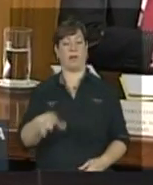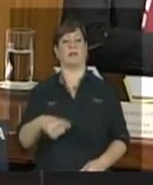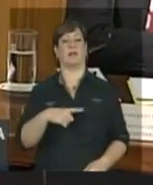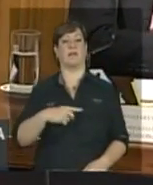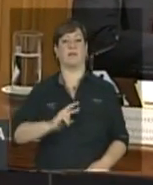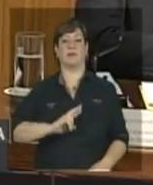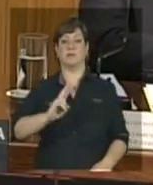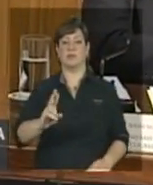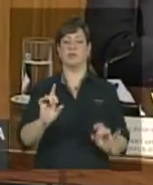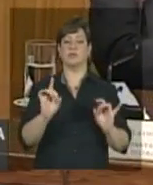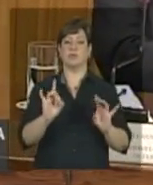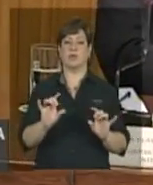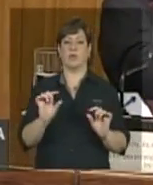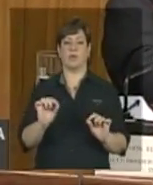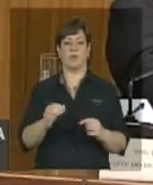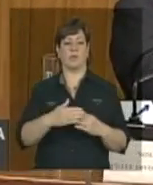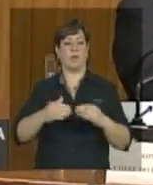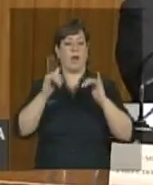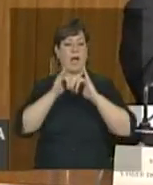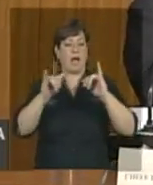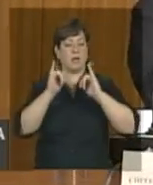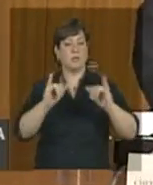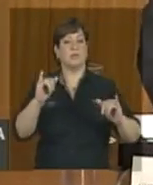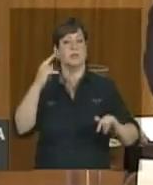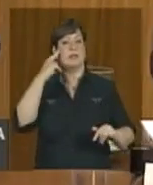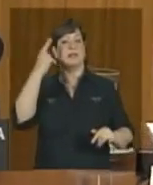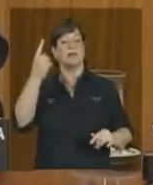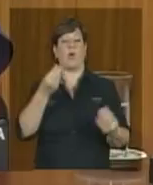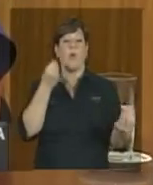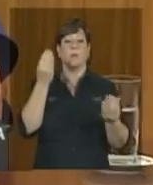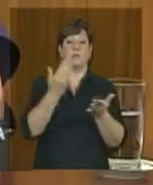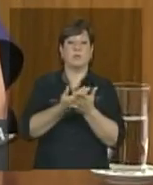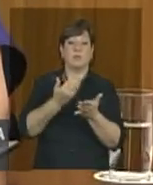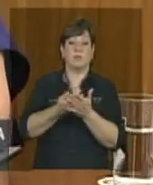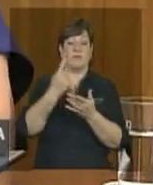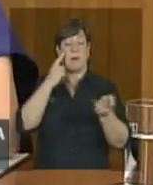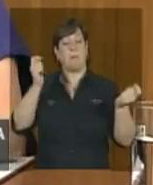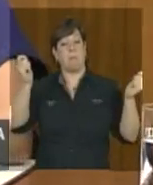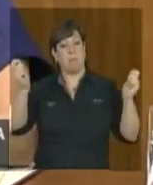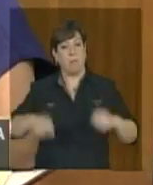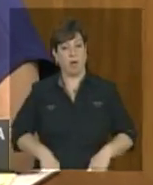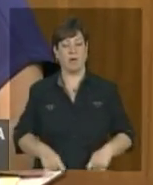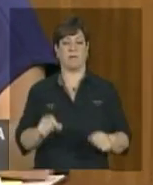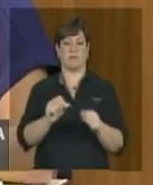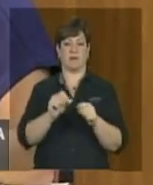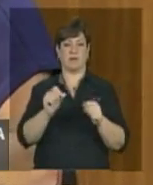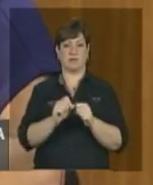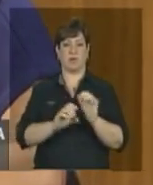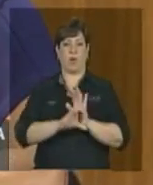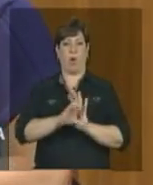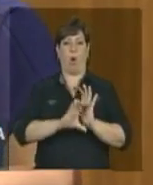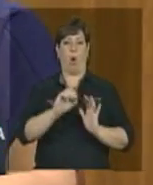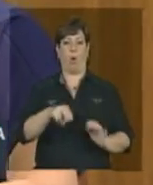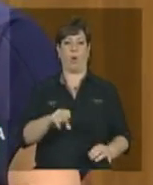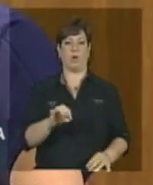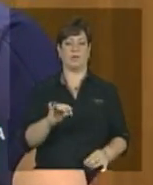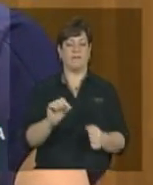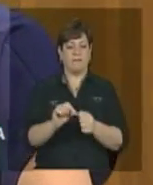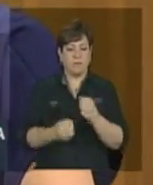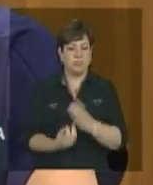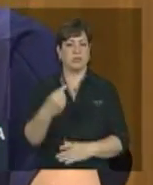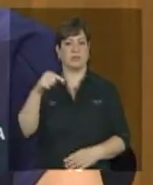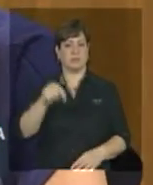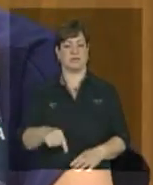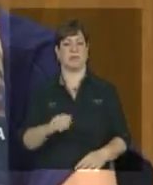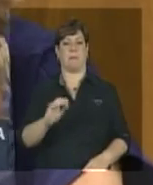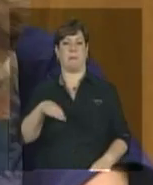resultar apenas o anúncio da intenção de estudar a possibilidade de constituição desse banco e deverá